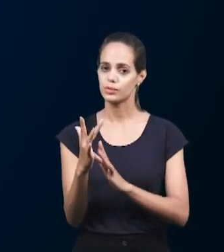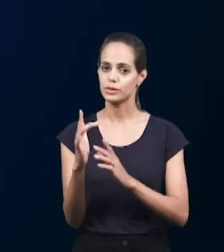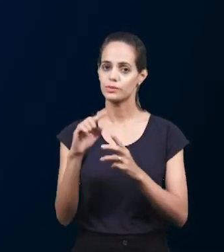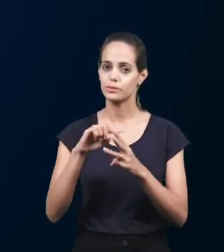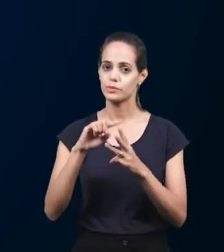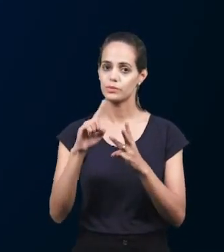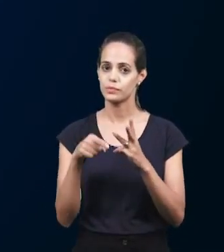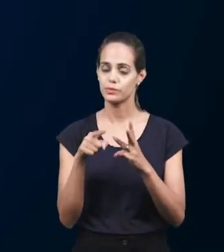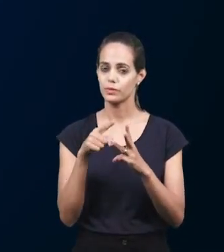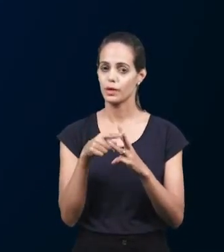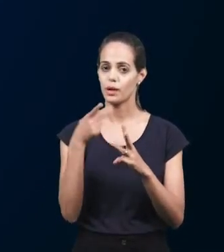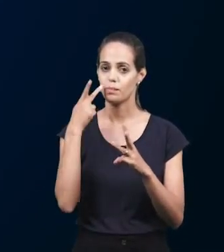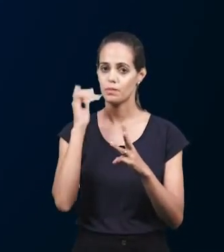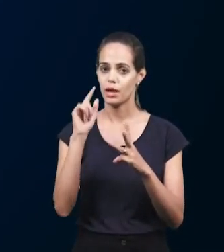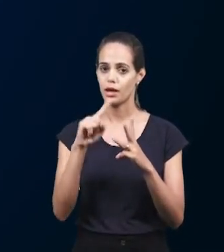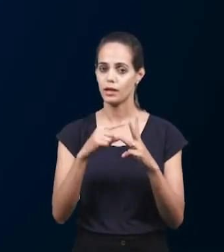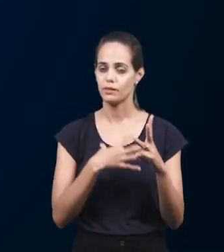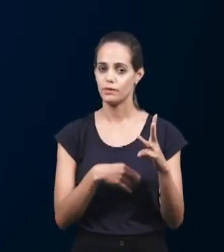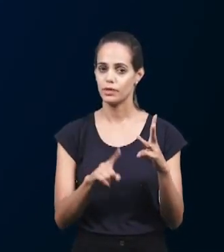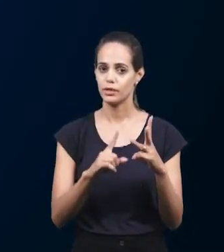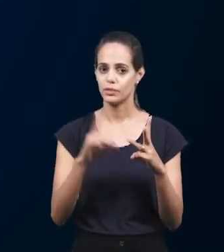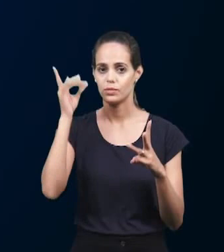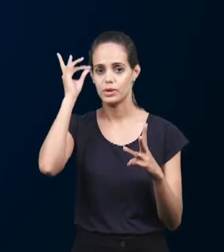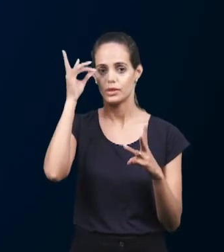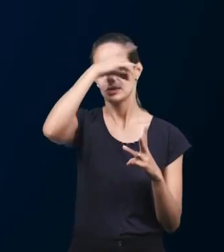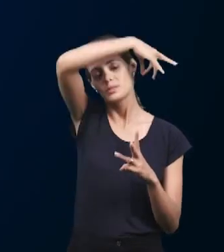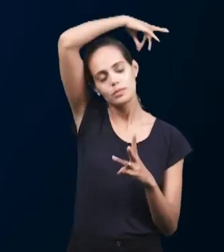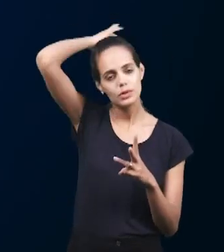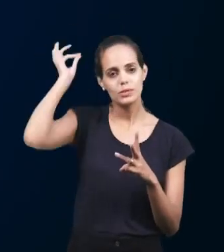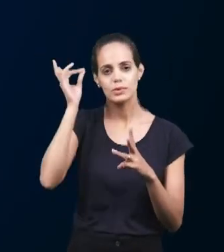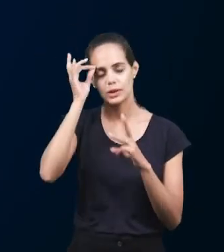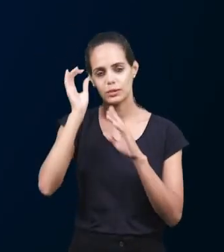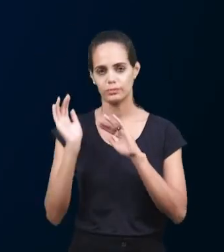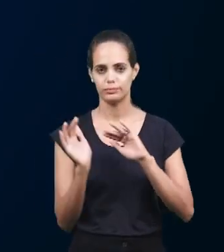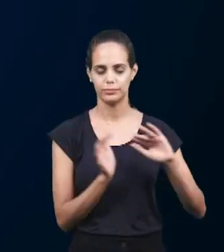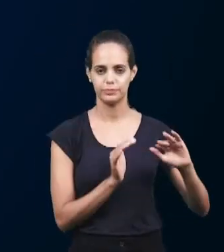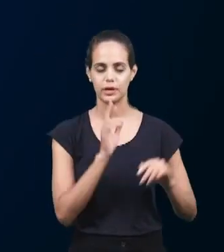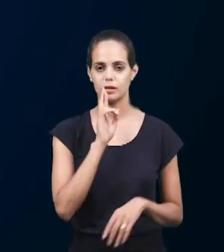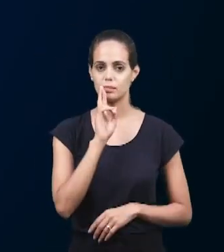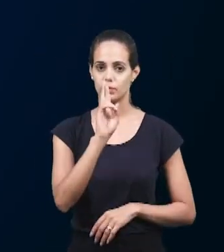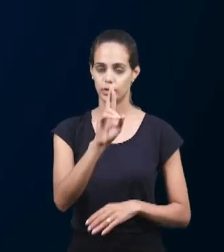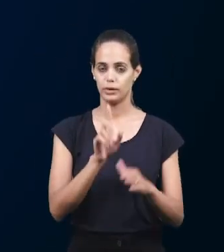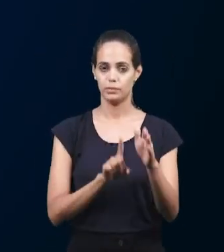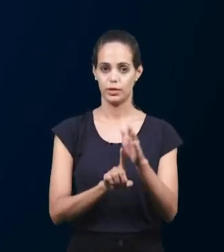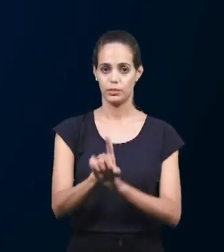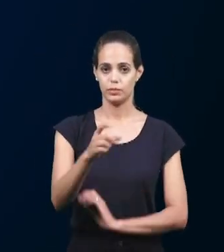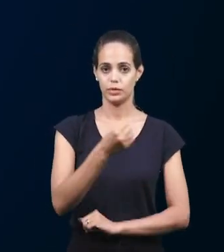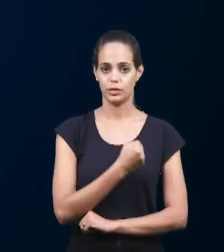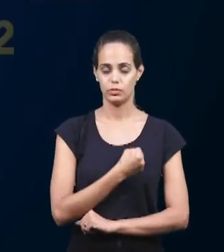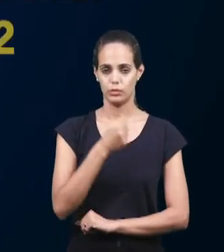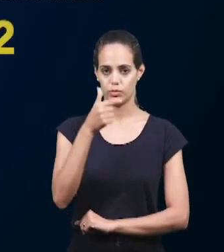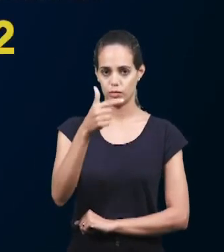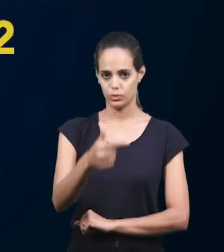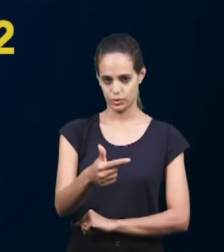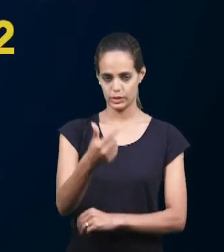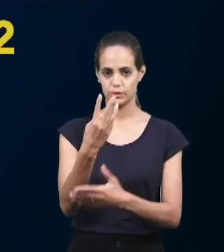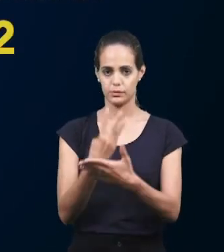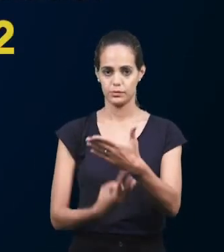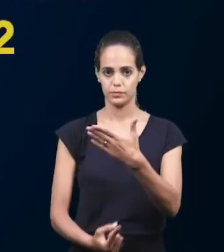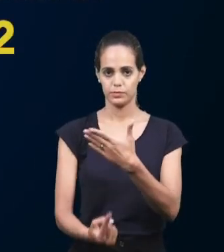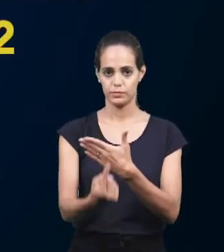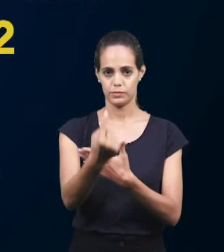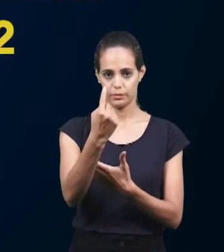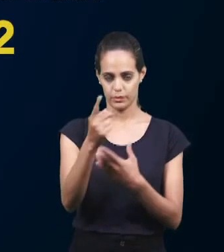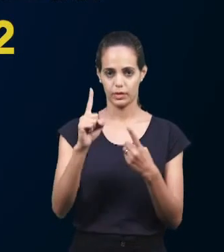o Pai, o Filho e o Espírito Santo. Respondendo à pergunta número 2, nós encontramos a Trindade, que é o